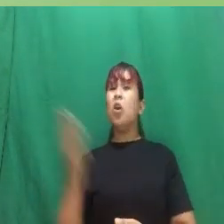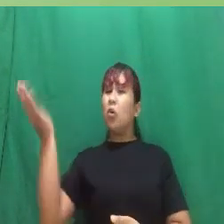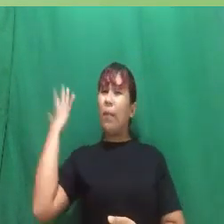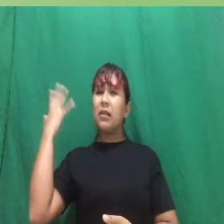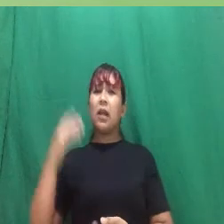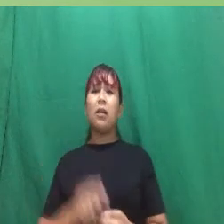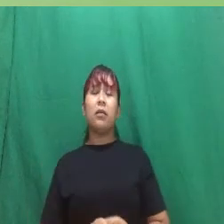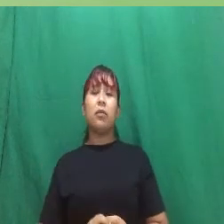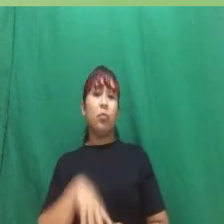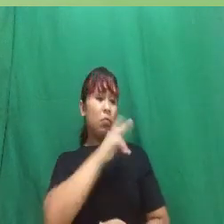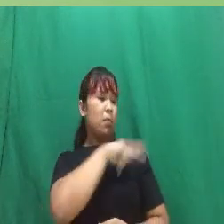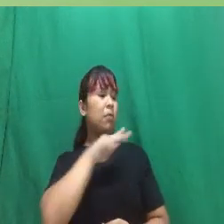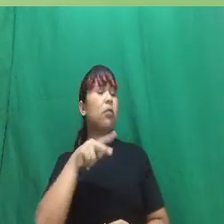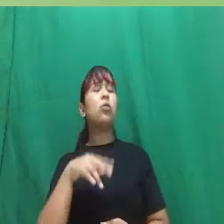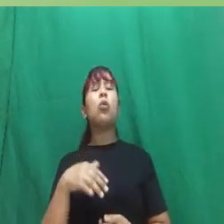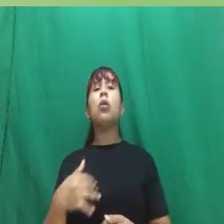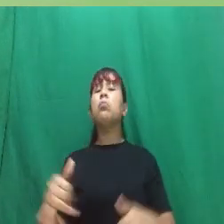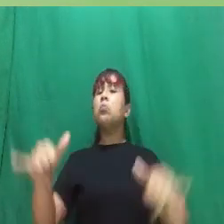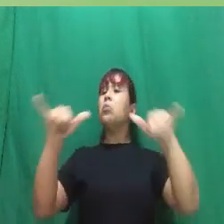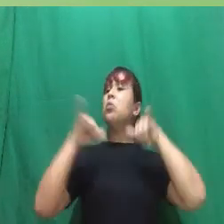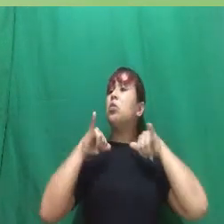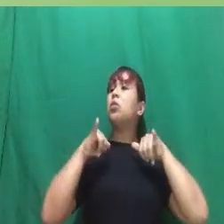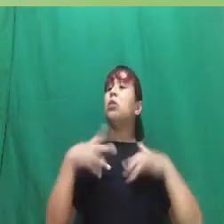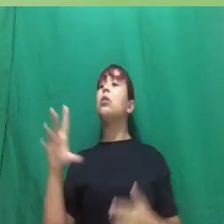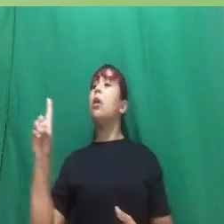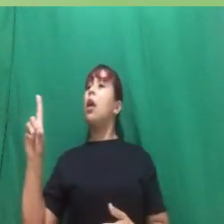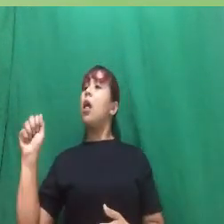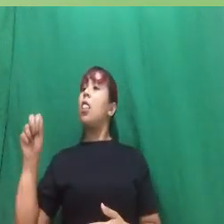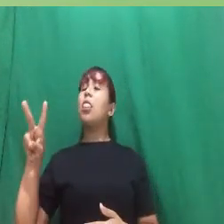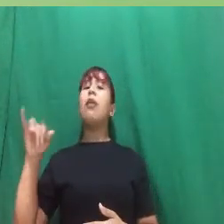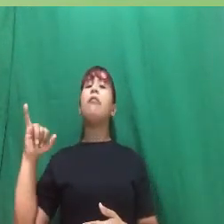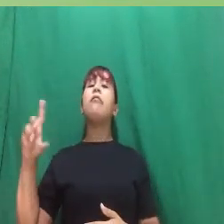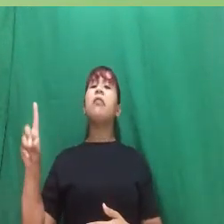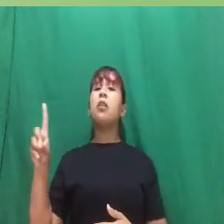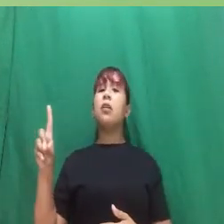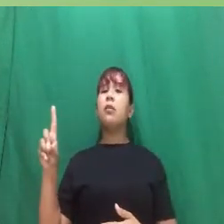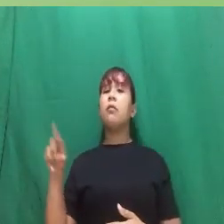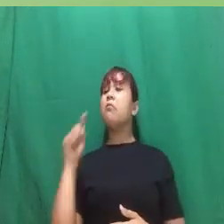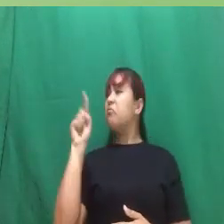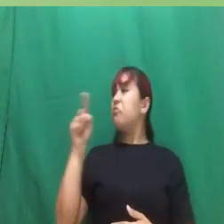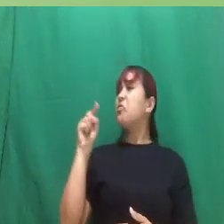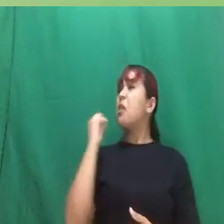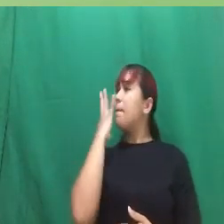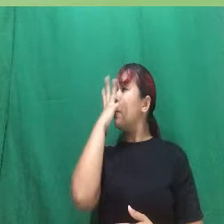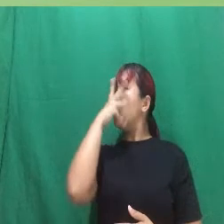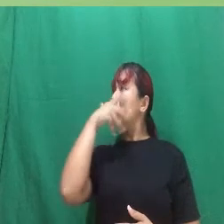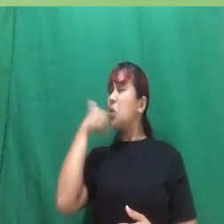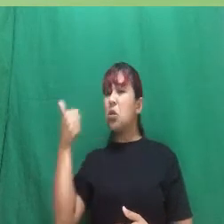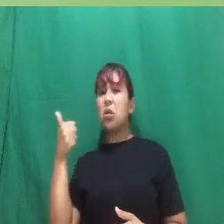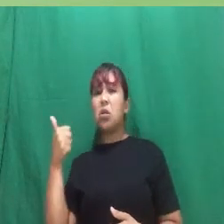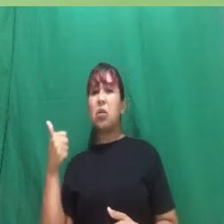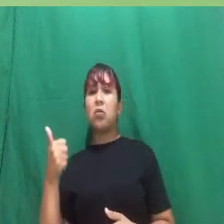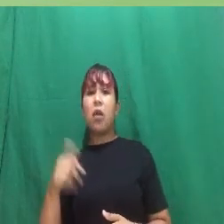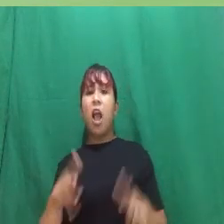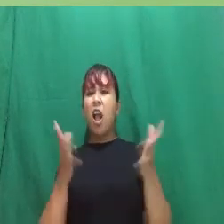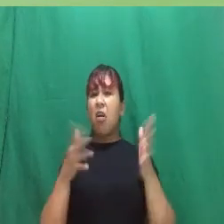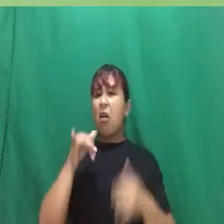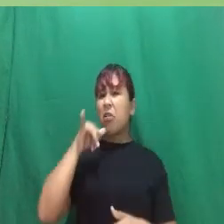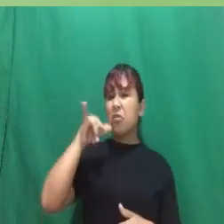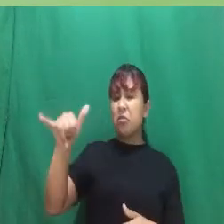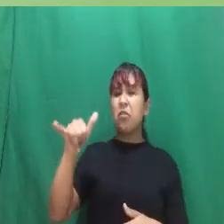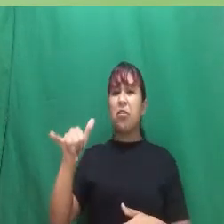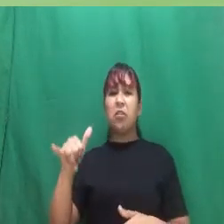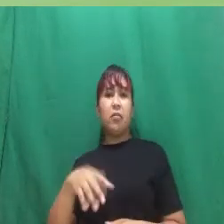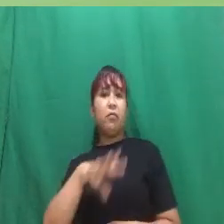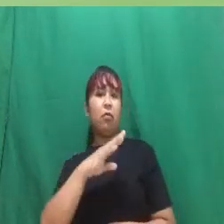que era mesmo, se eu trabalhava ali. Eu digo, ainda não, aqui não. Né? Então você vê que a